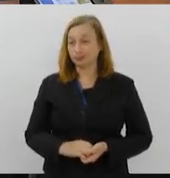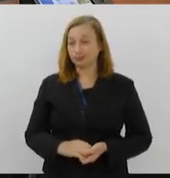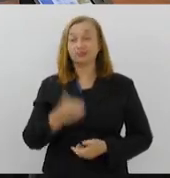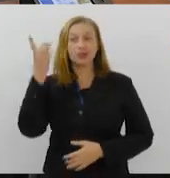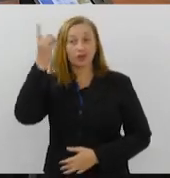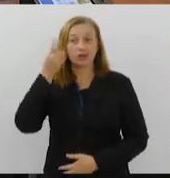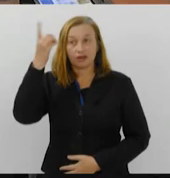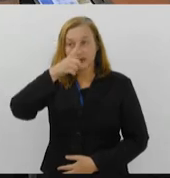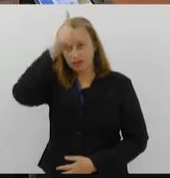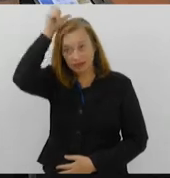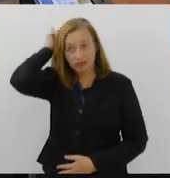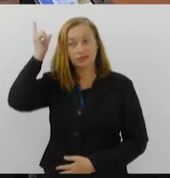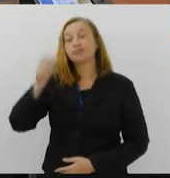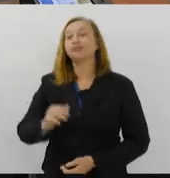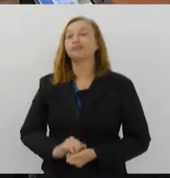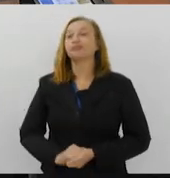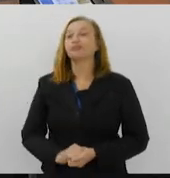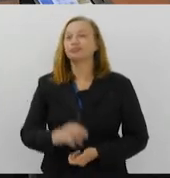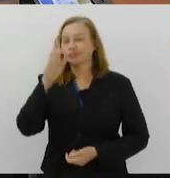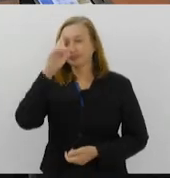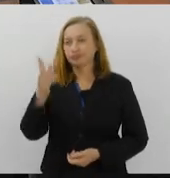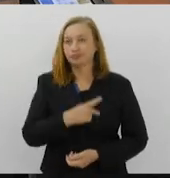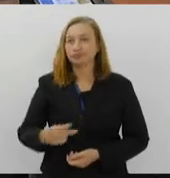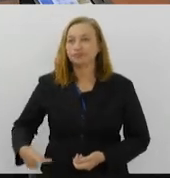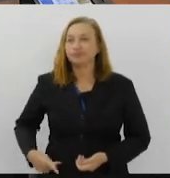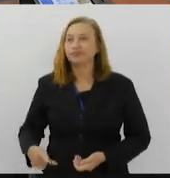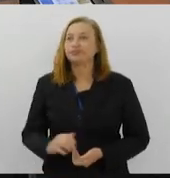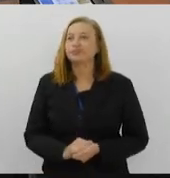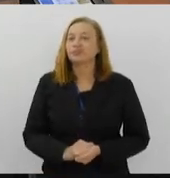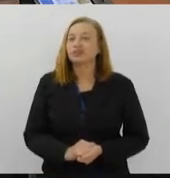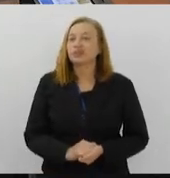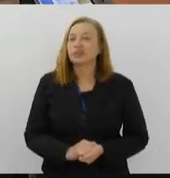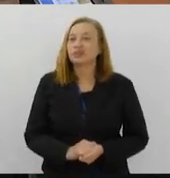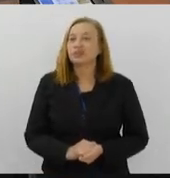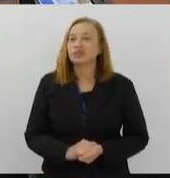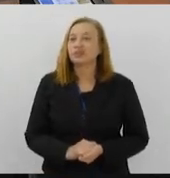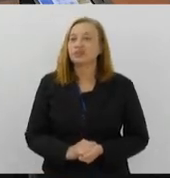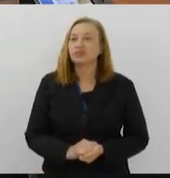Deputado Luiz Paulo, por favor. Senhor presidente. Com certeza não.